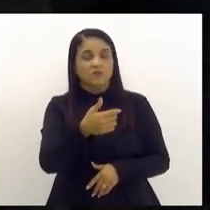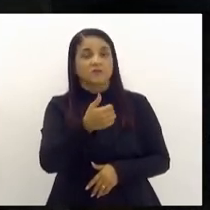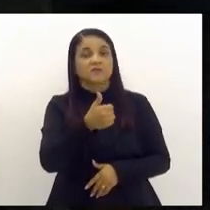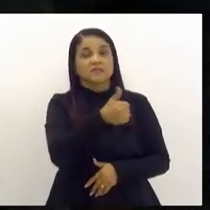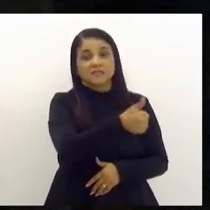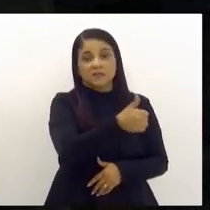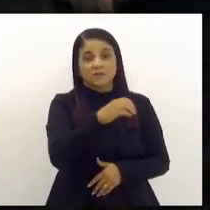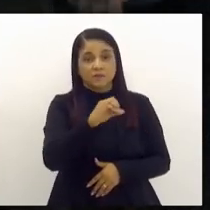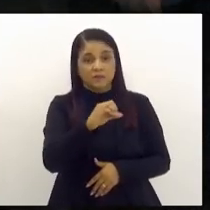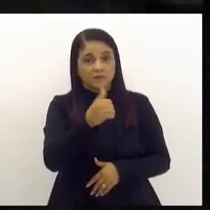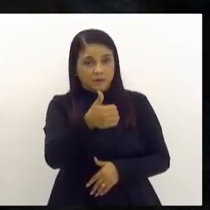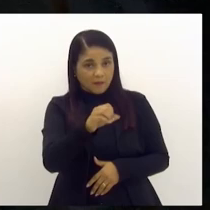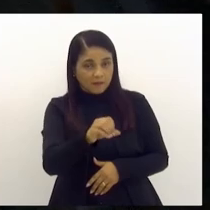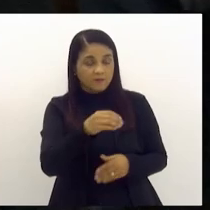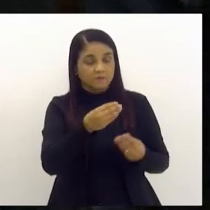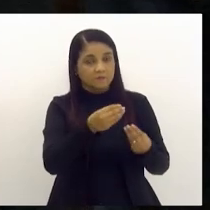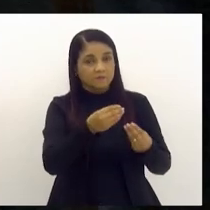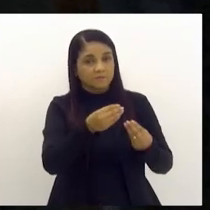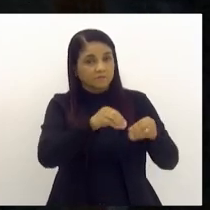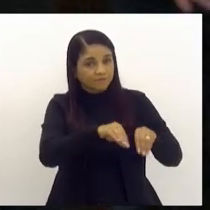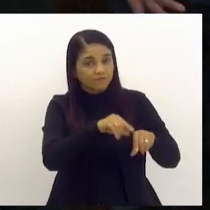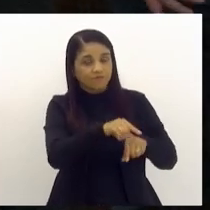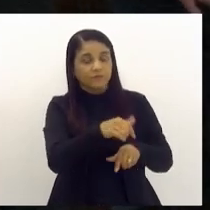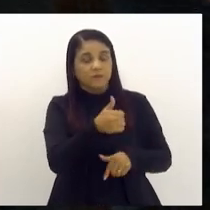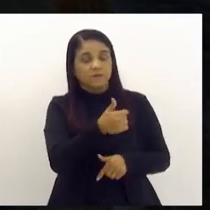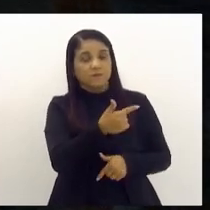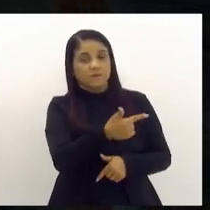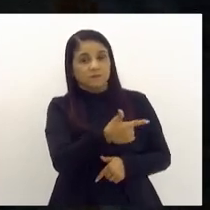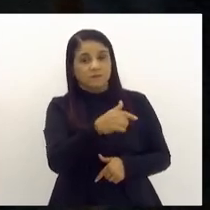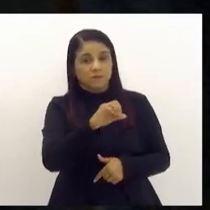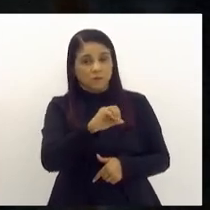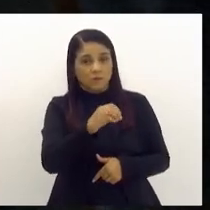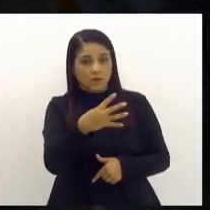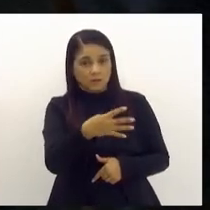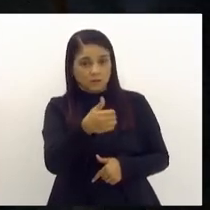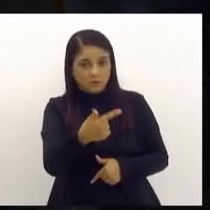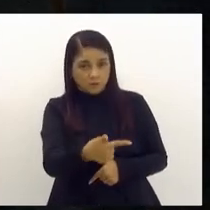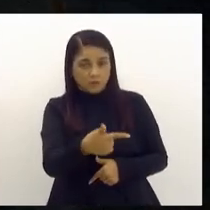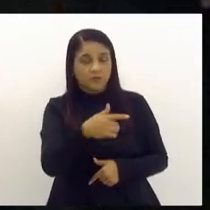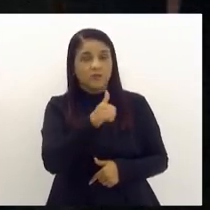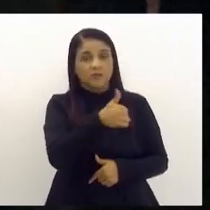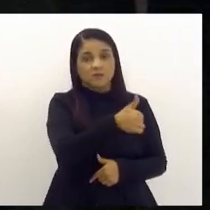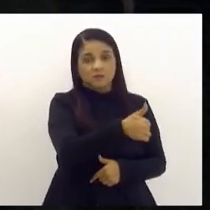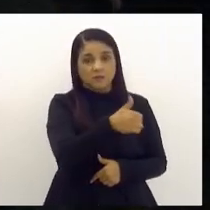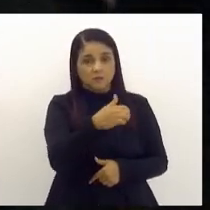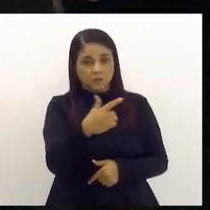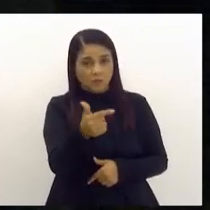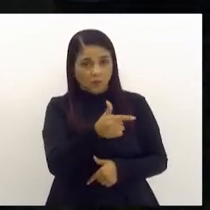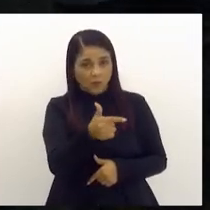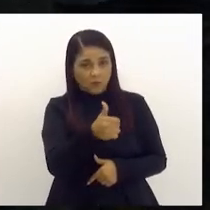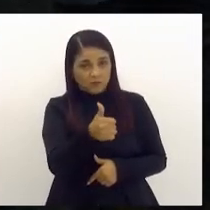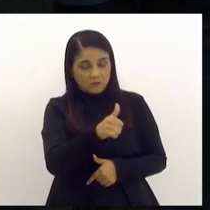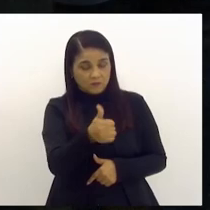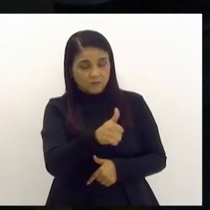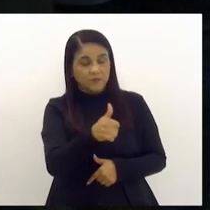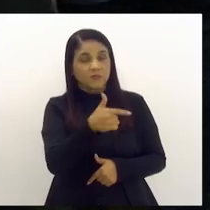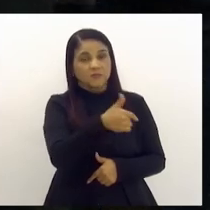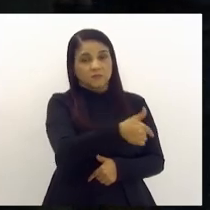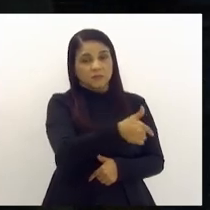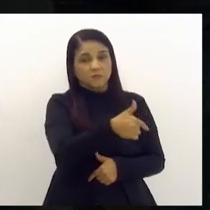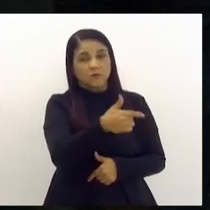110, pela rejeição da emenda de número 42, as de número 111, 149 e